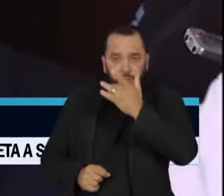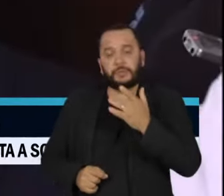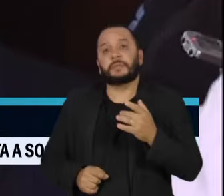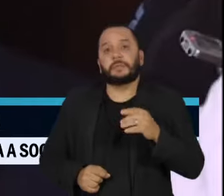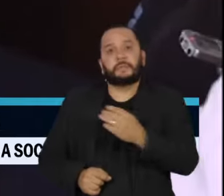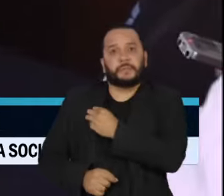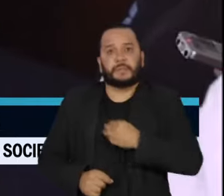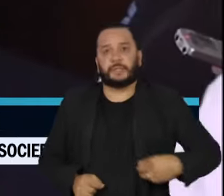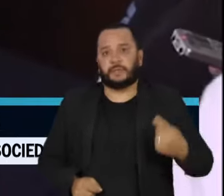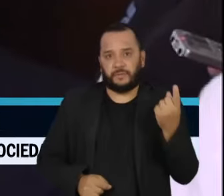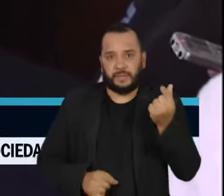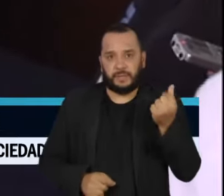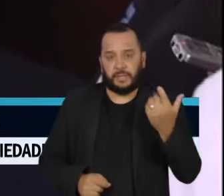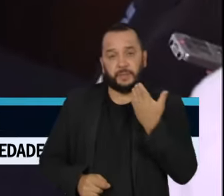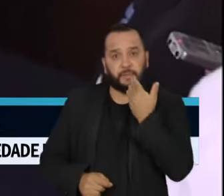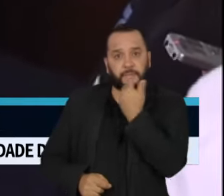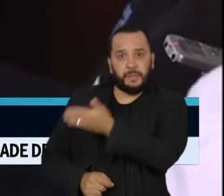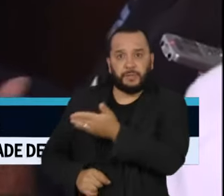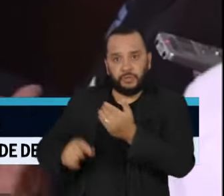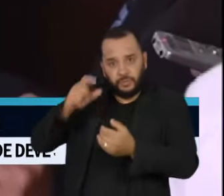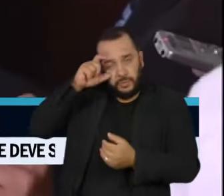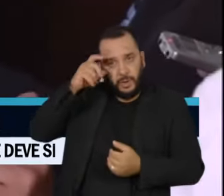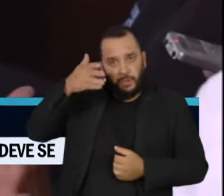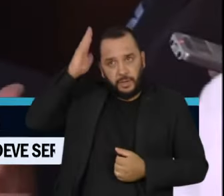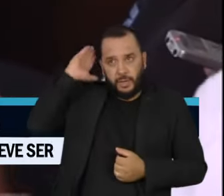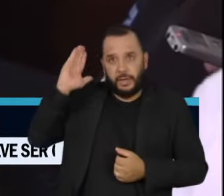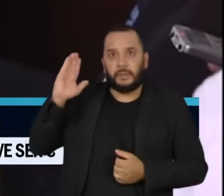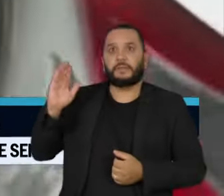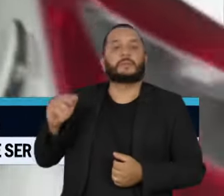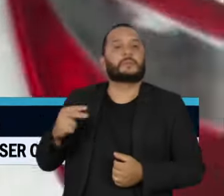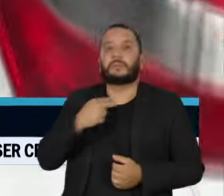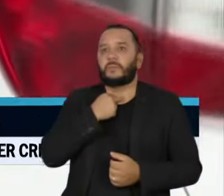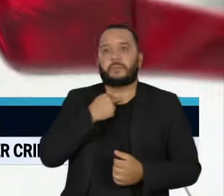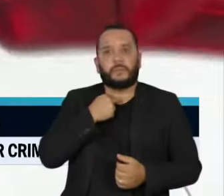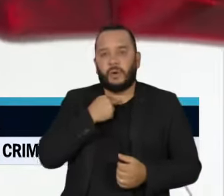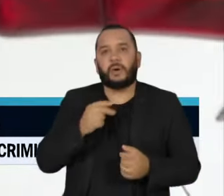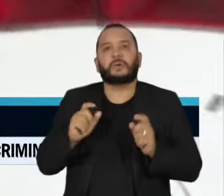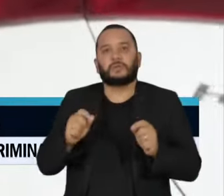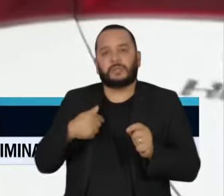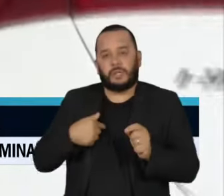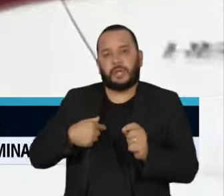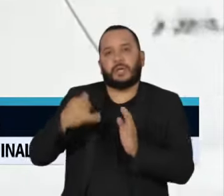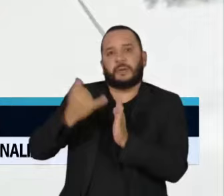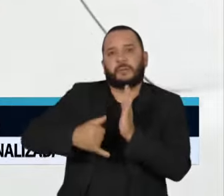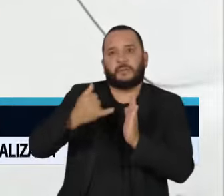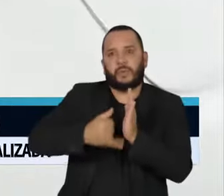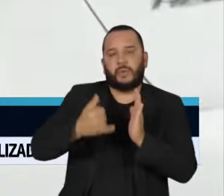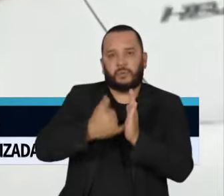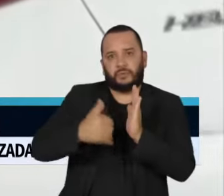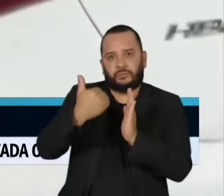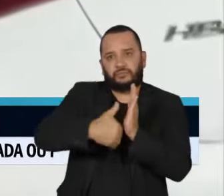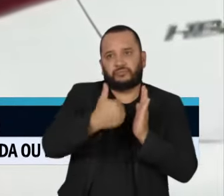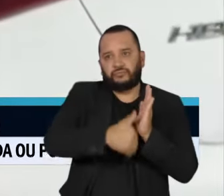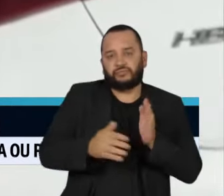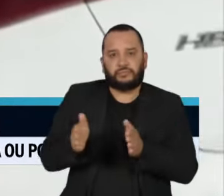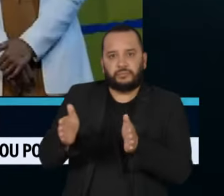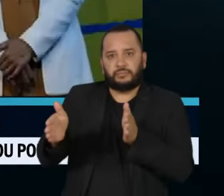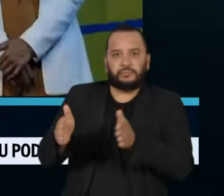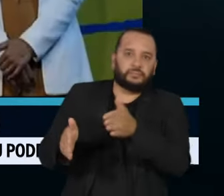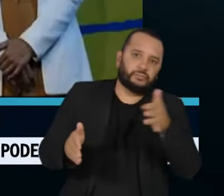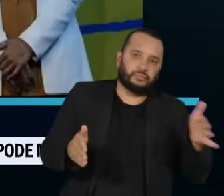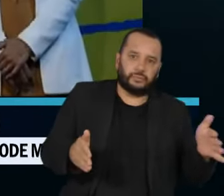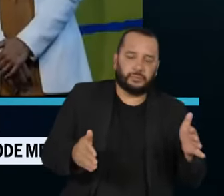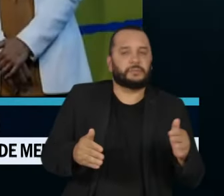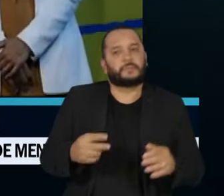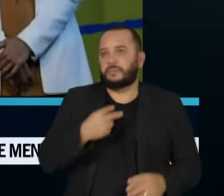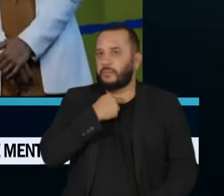ao atual titular da pasta da Economia, Paulo Guedes, que não prorrogue a desoneração de combustíveis para além de 31 de dezembro. A